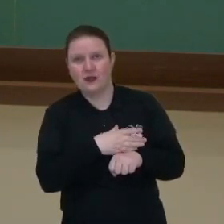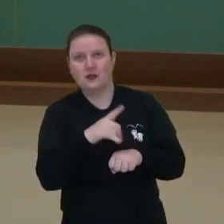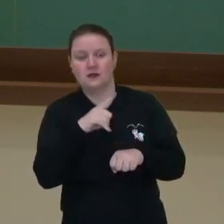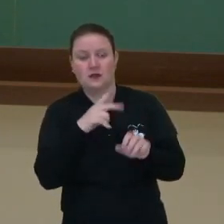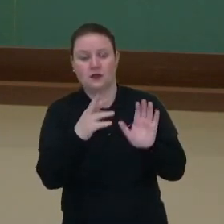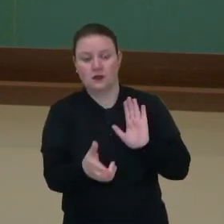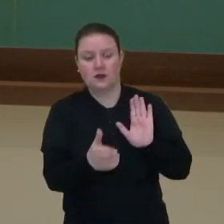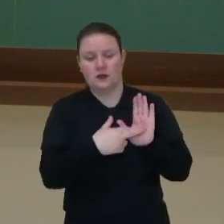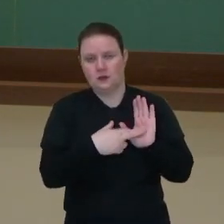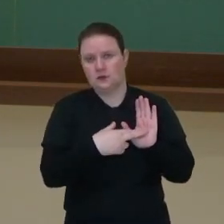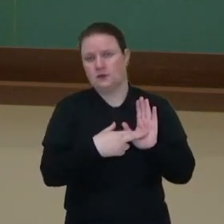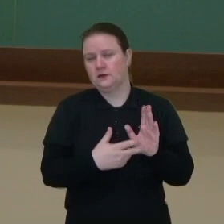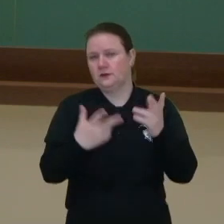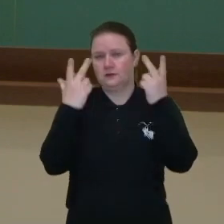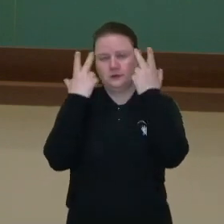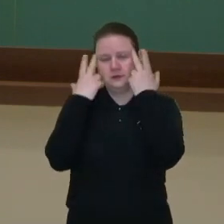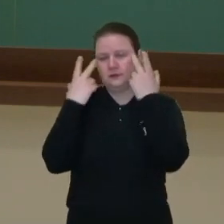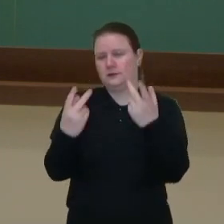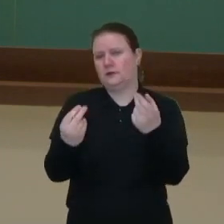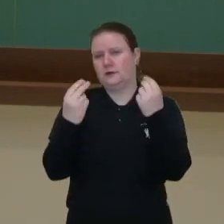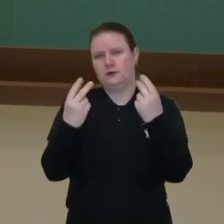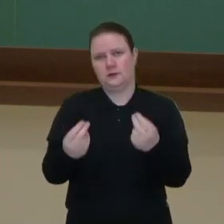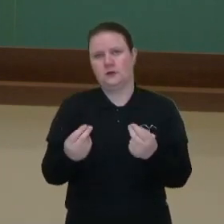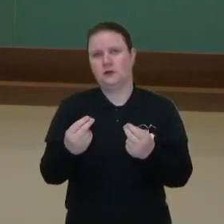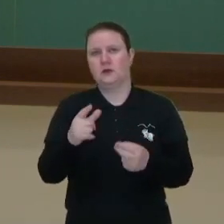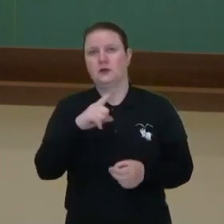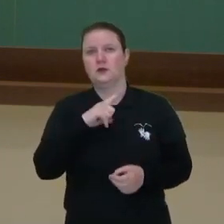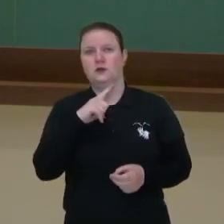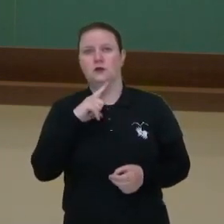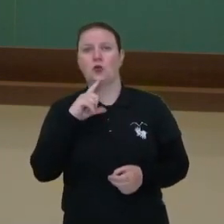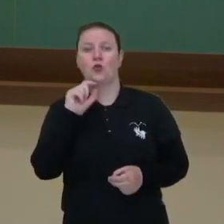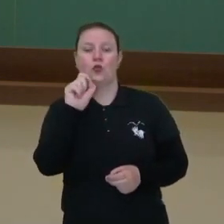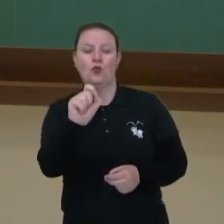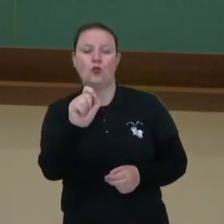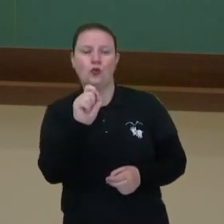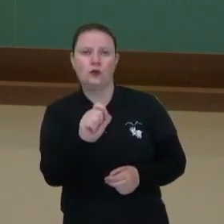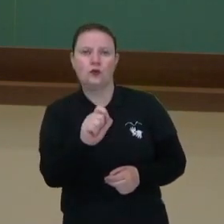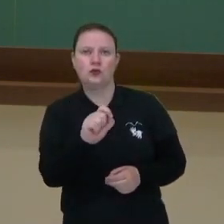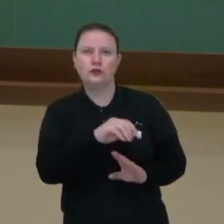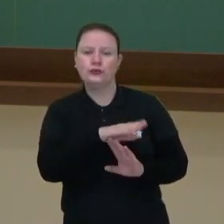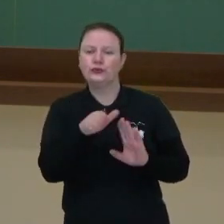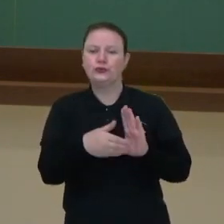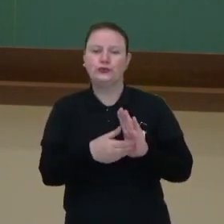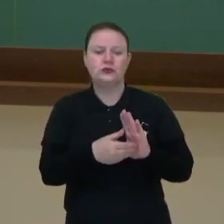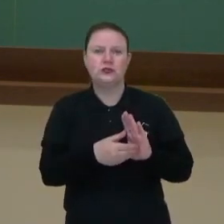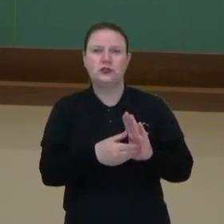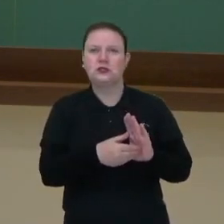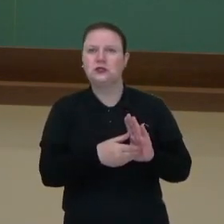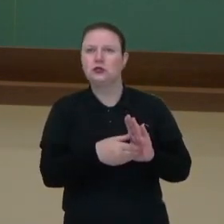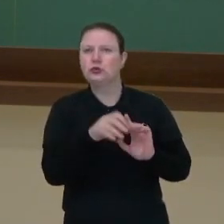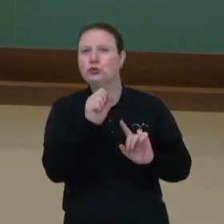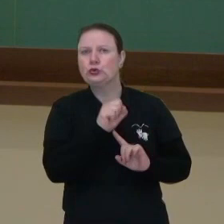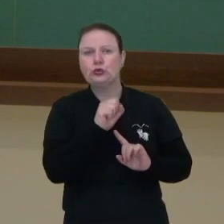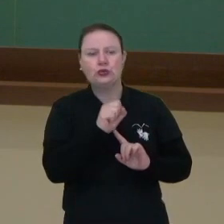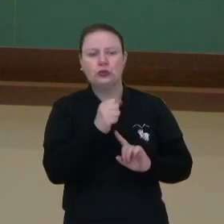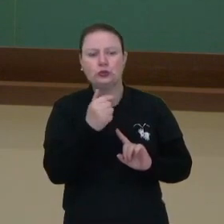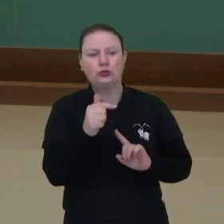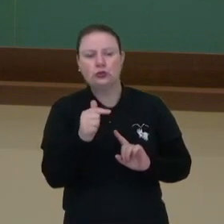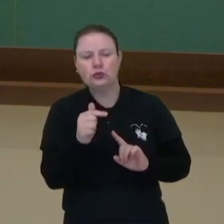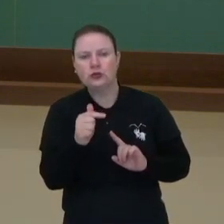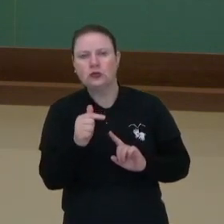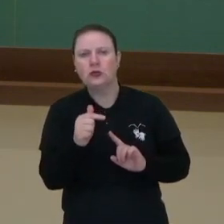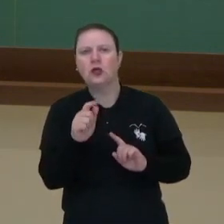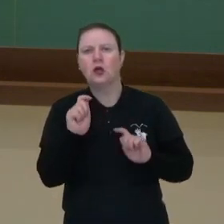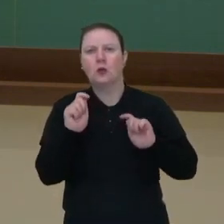a resposta, geralmente, ali eu tenho o meu sujeito, e tudo que não for sujeito eu chamo de predicado, né? Para